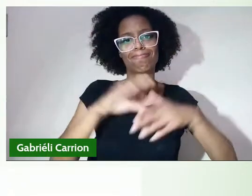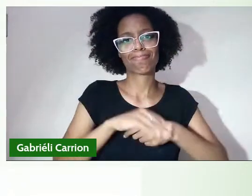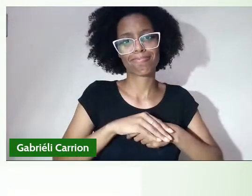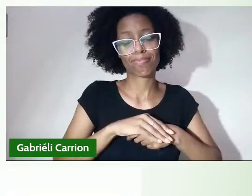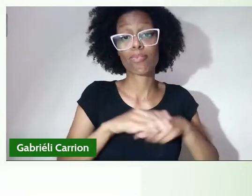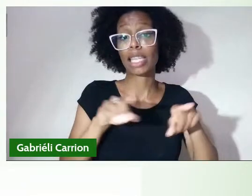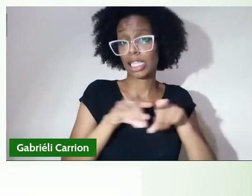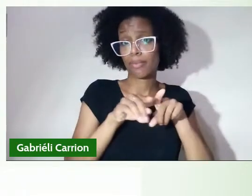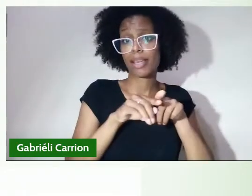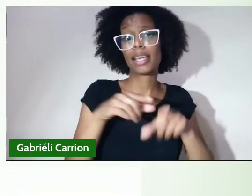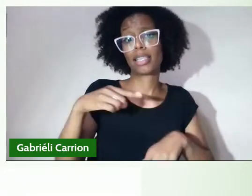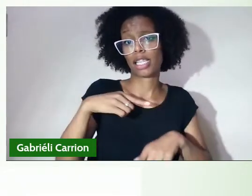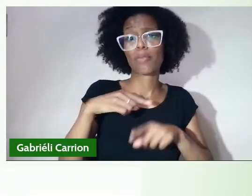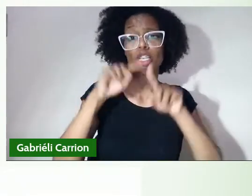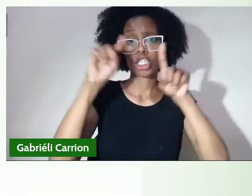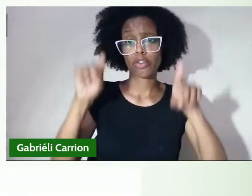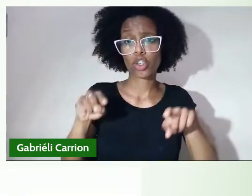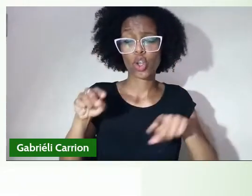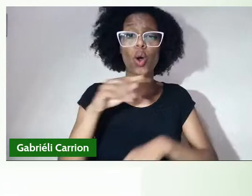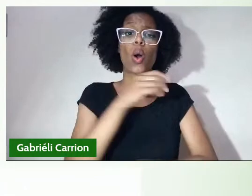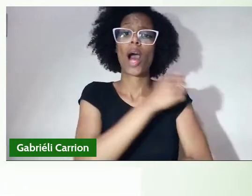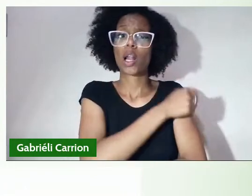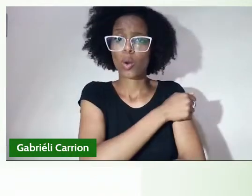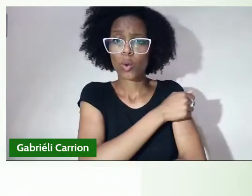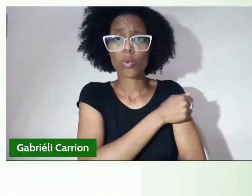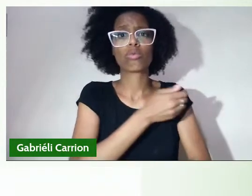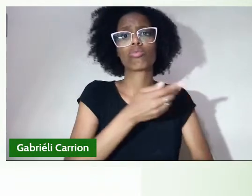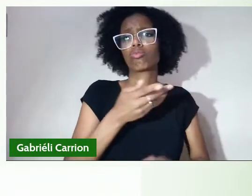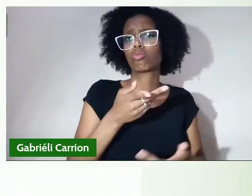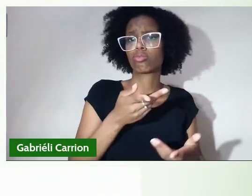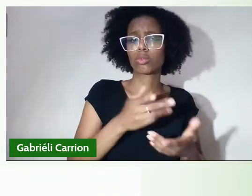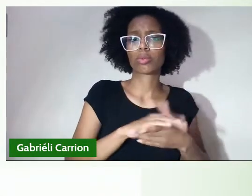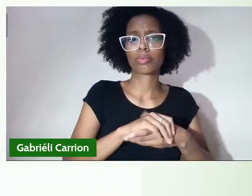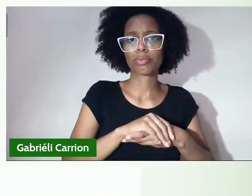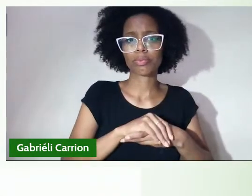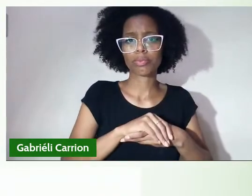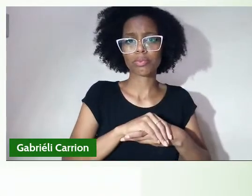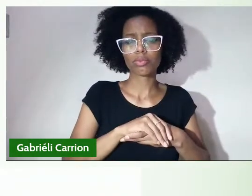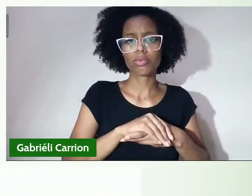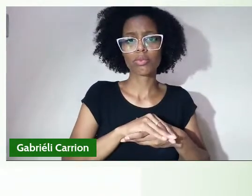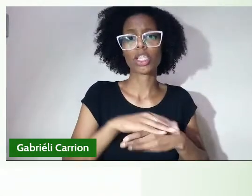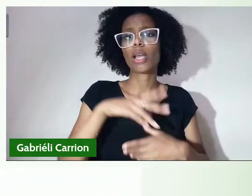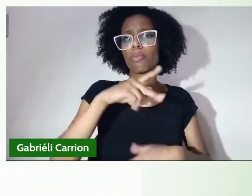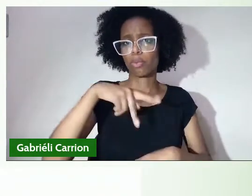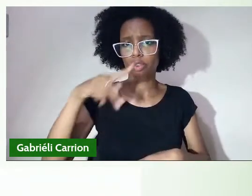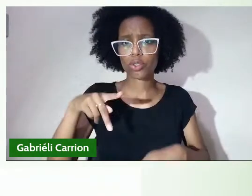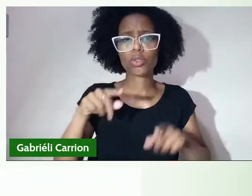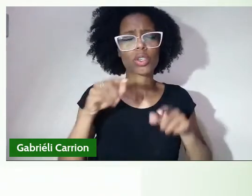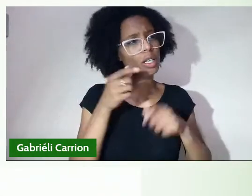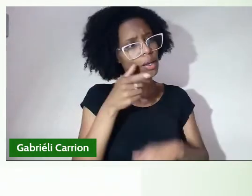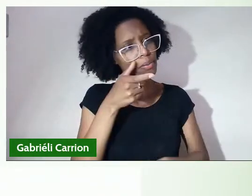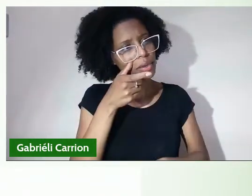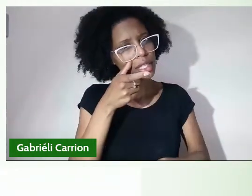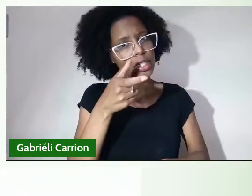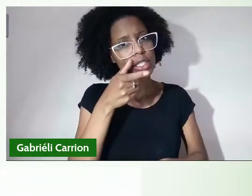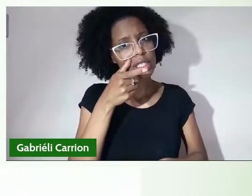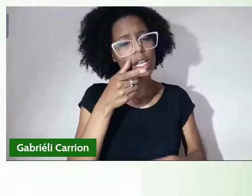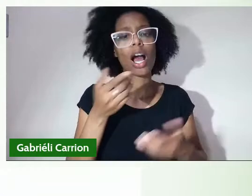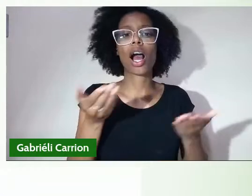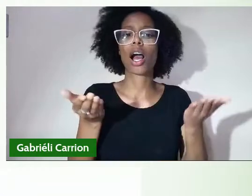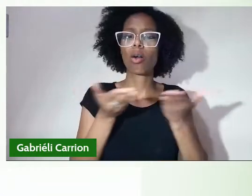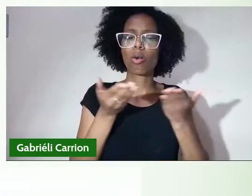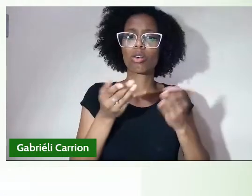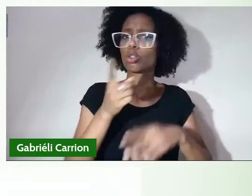docentes, temos servidores, temos estudantes também acompanhando, né, e eu achei interessante que essa palestra, na verdade, contempla a todos, né, de maneira geral,